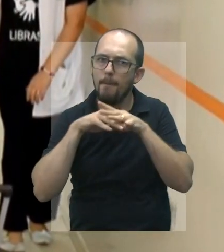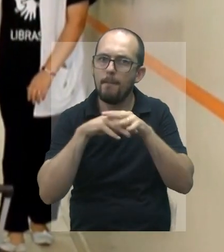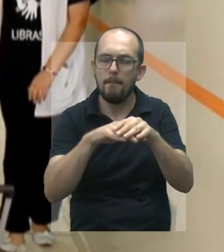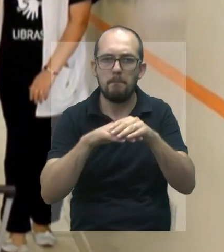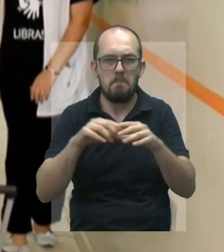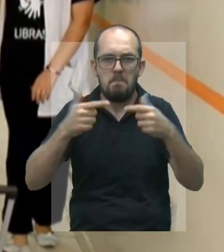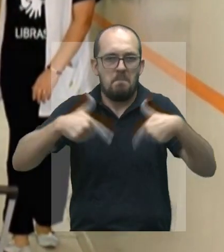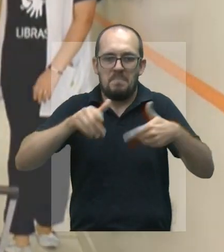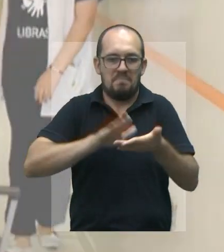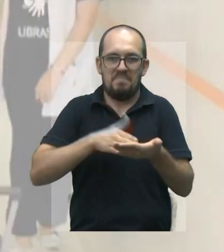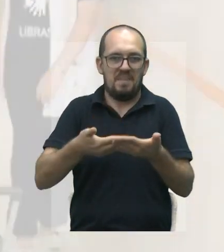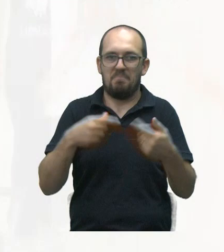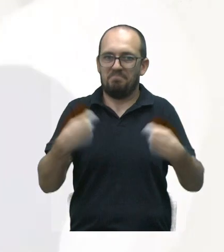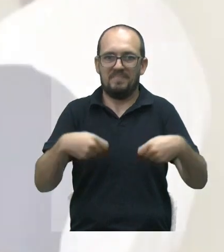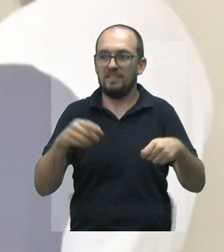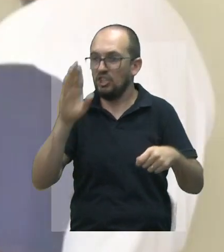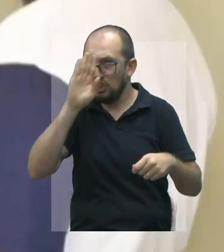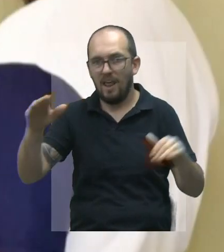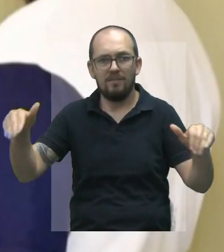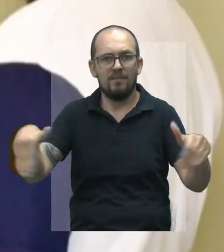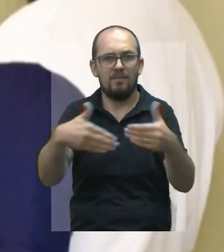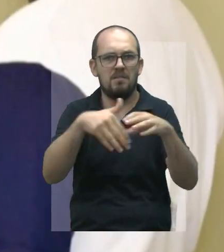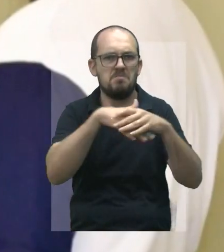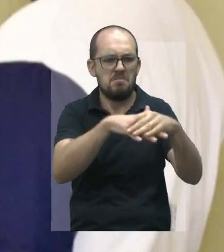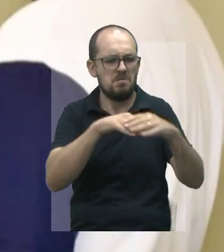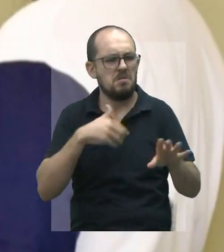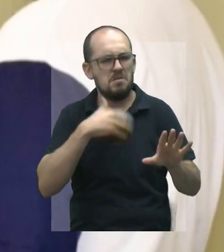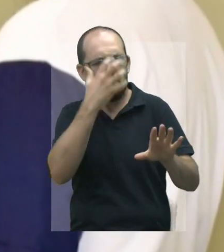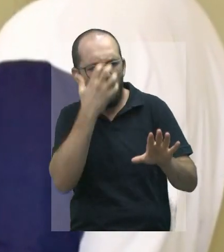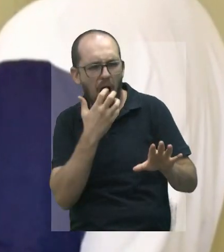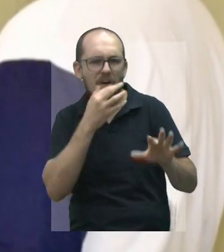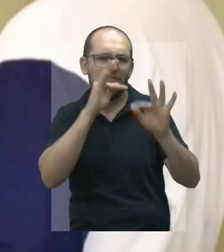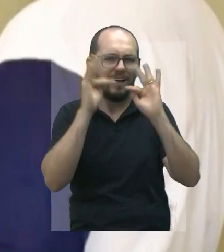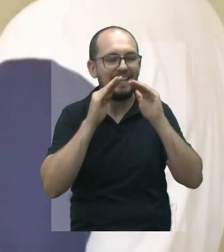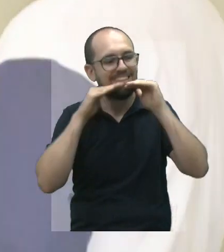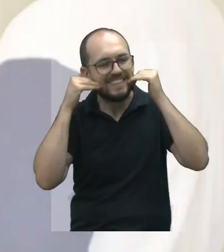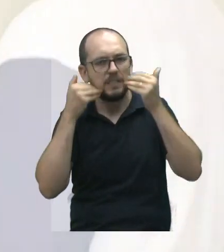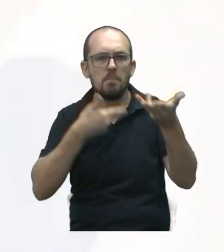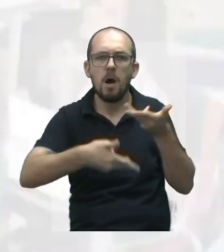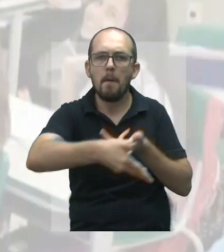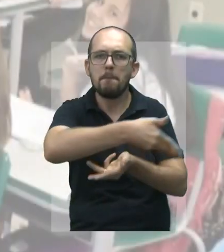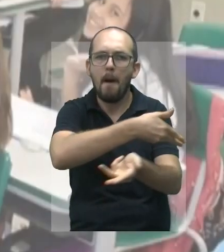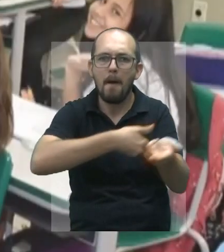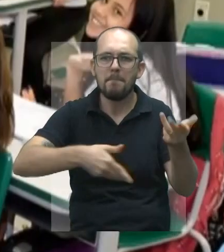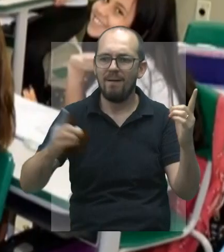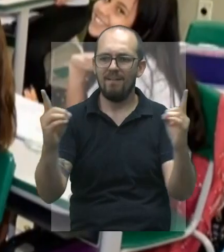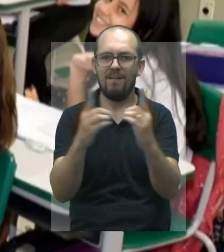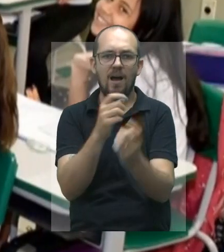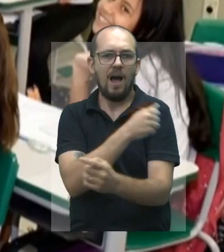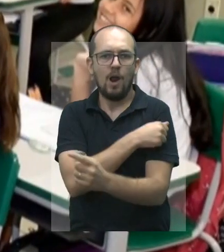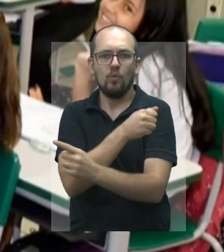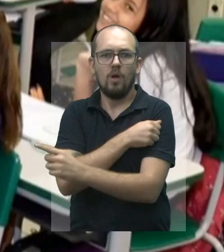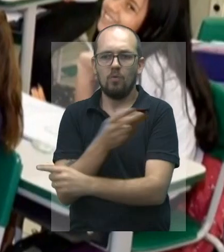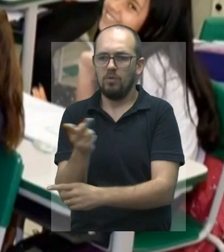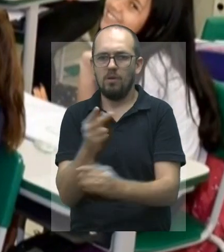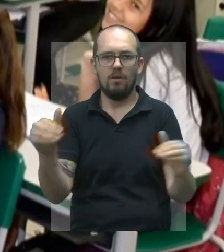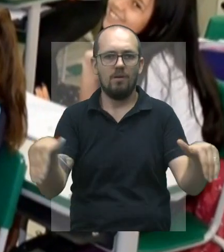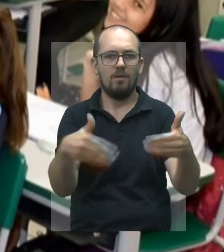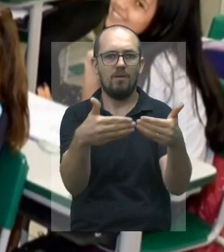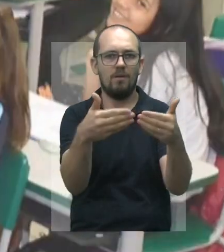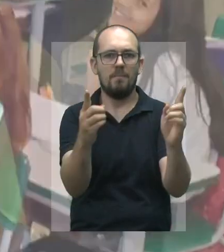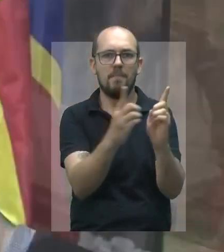da professora, falam para eles se estão bravos, se estão felizes, partilham das atividades, dividem o lanche da merenda,